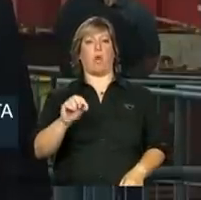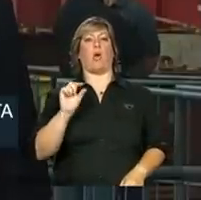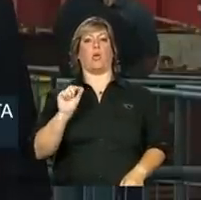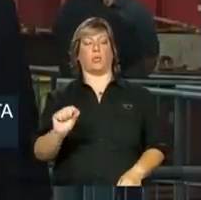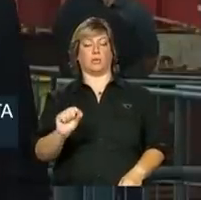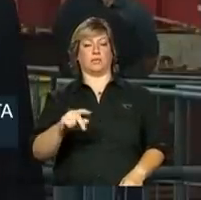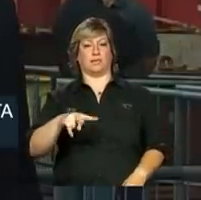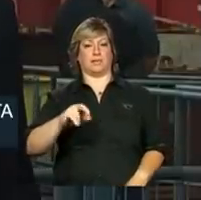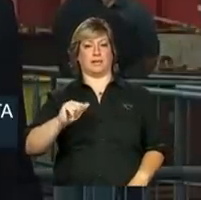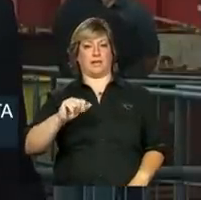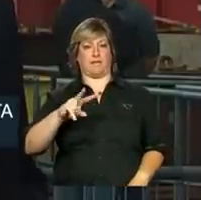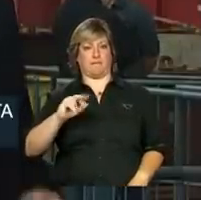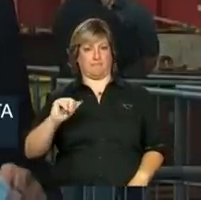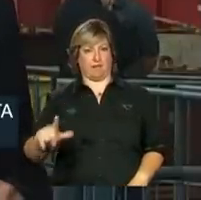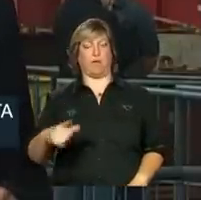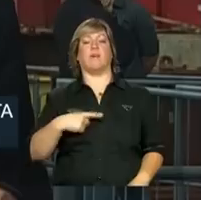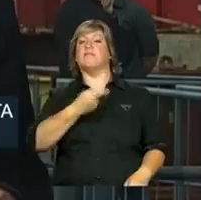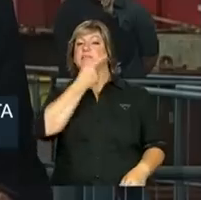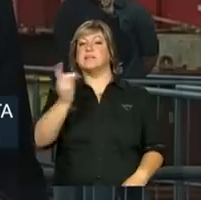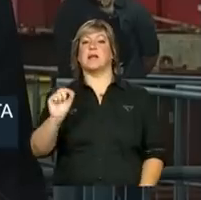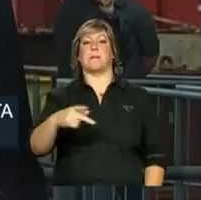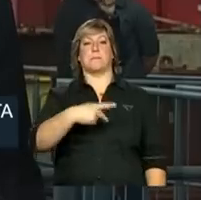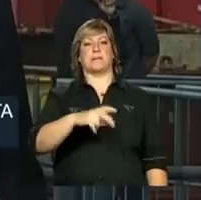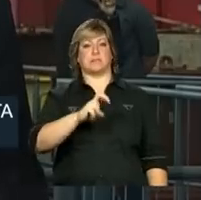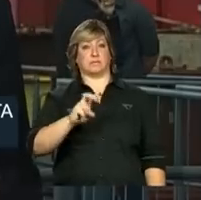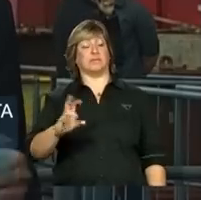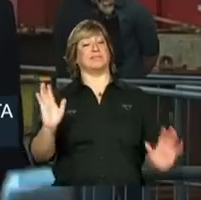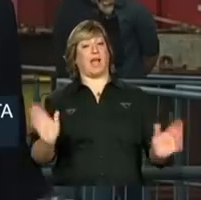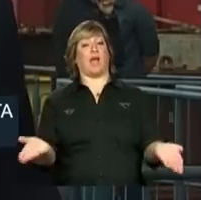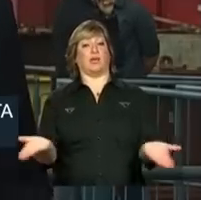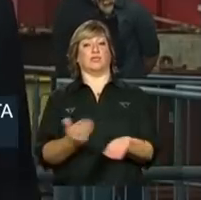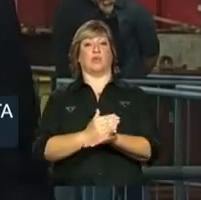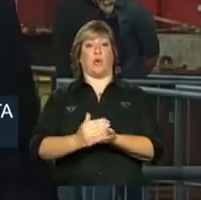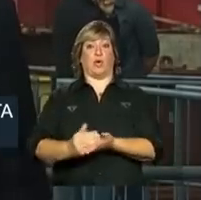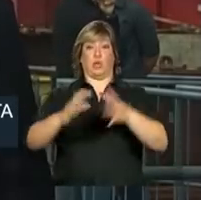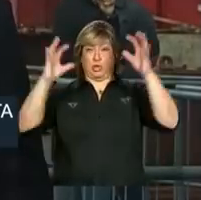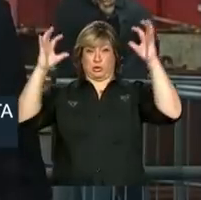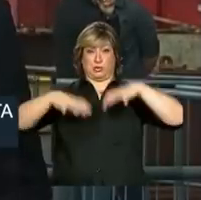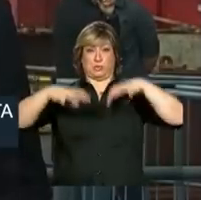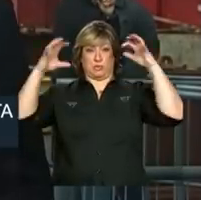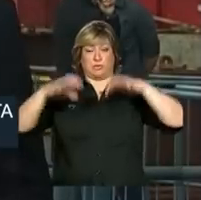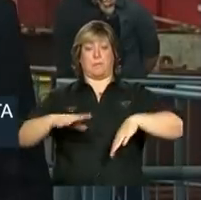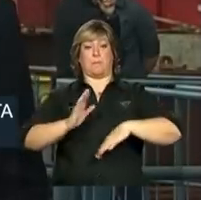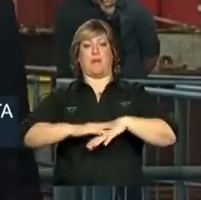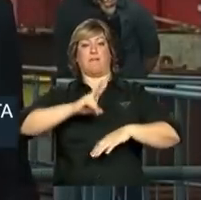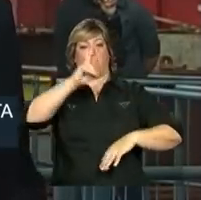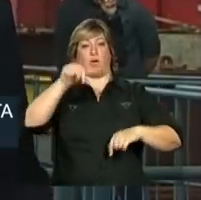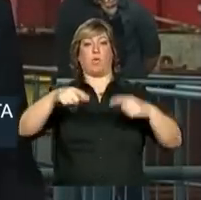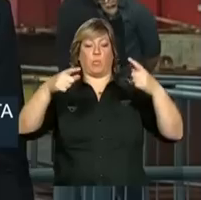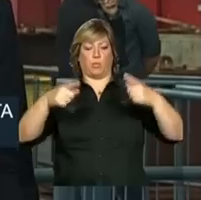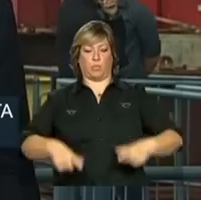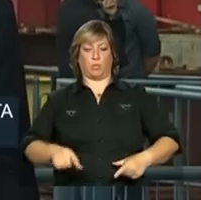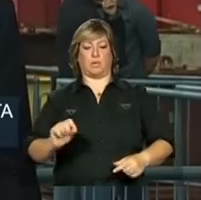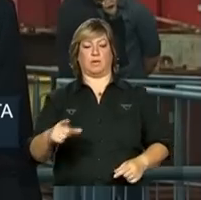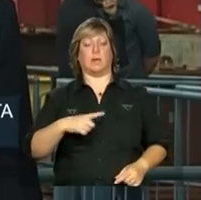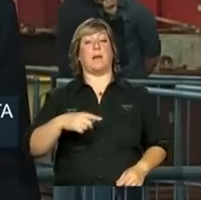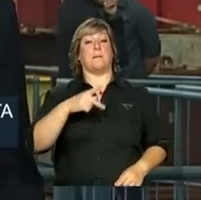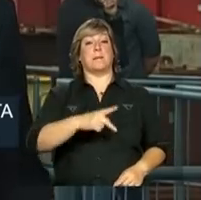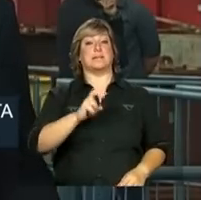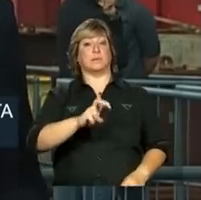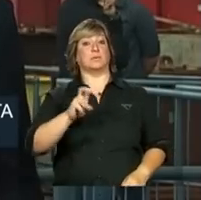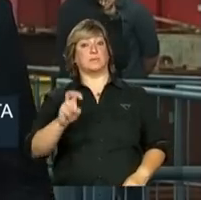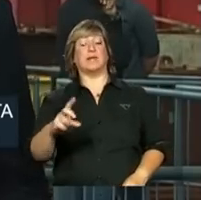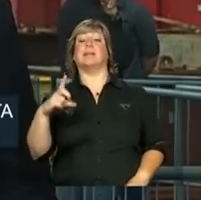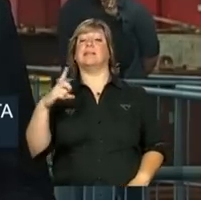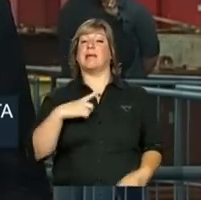a P-55. E também começou a chover mais forte aqui no Polo Naval de Rio Grande. A P-55 tem